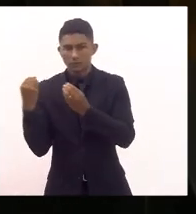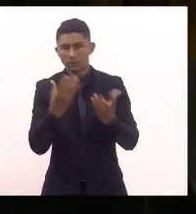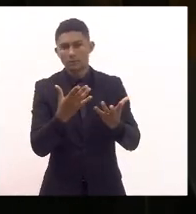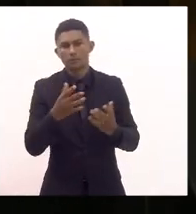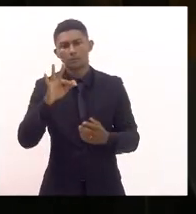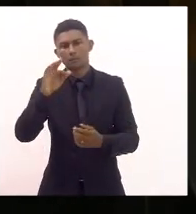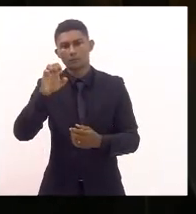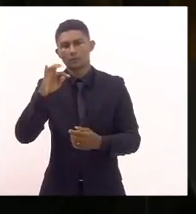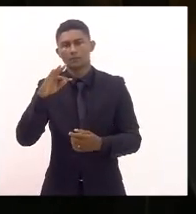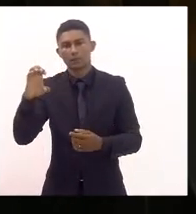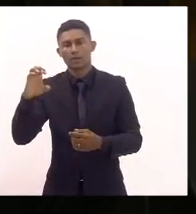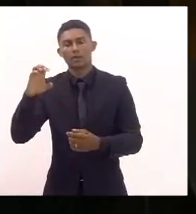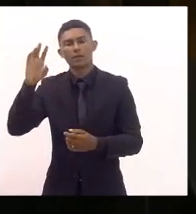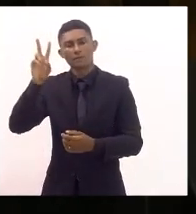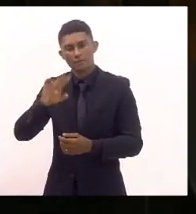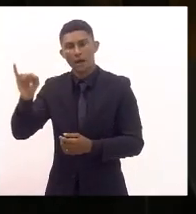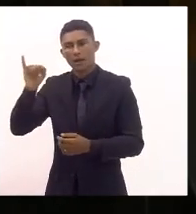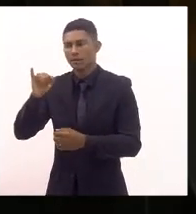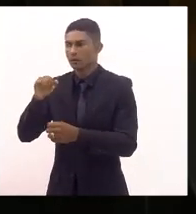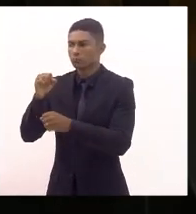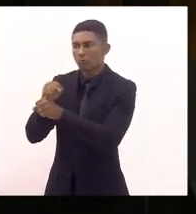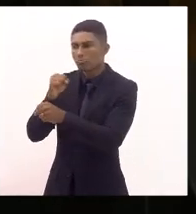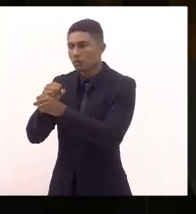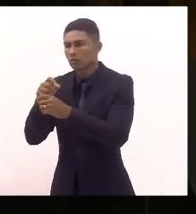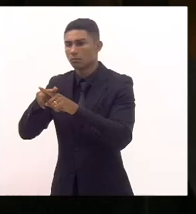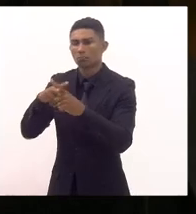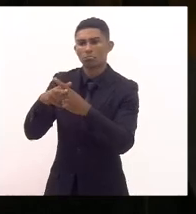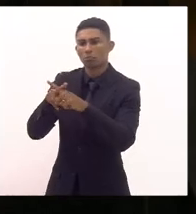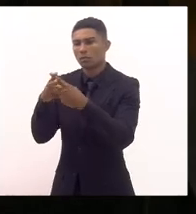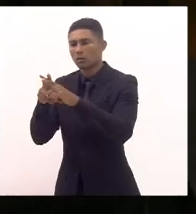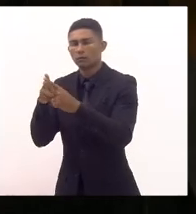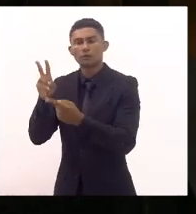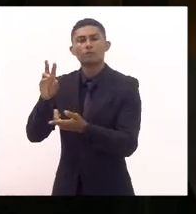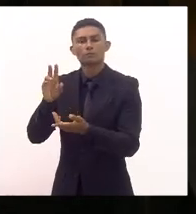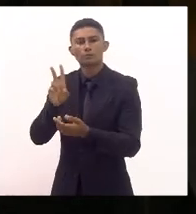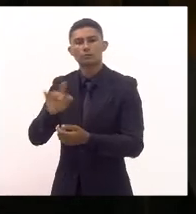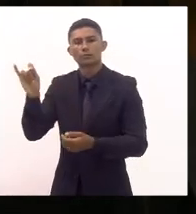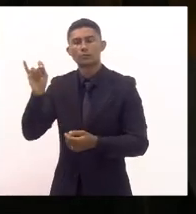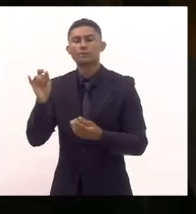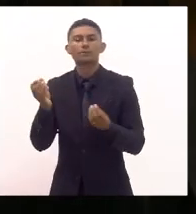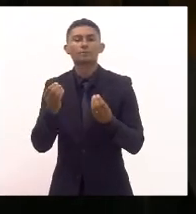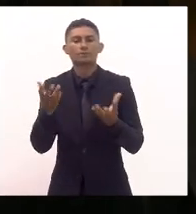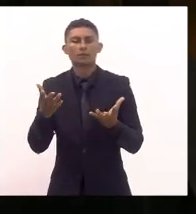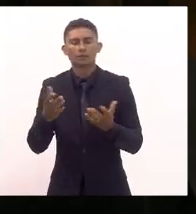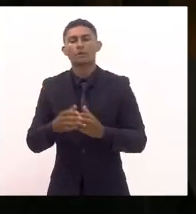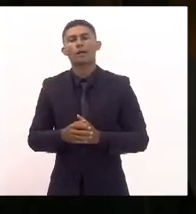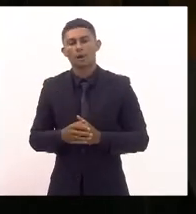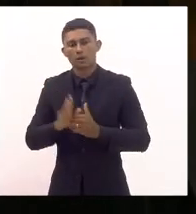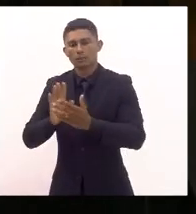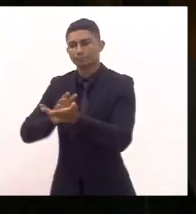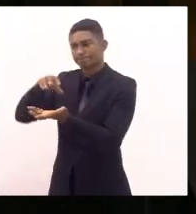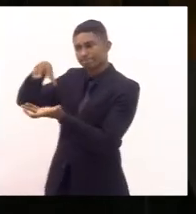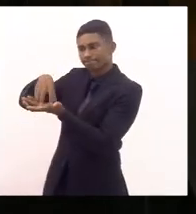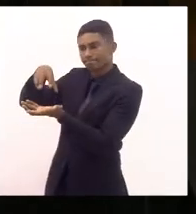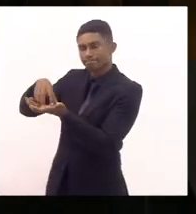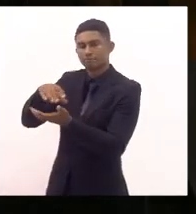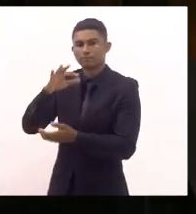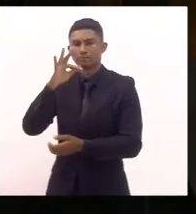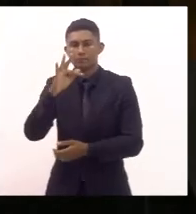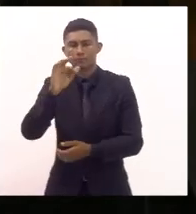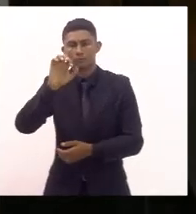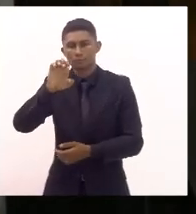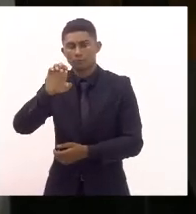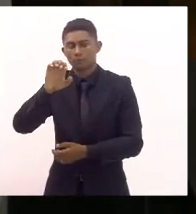vai fazer essa reforma desse dessa escola para receber ali a Faetec para